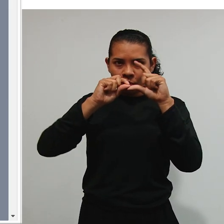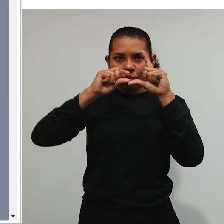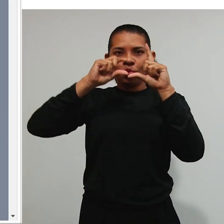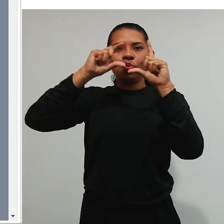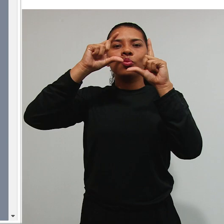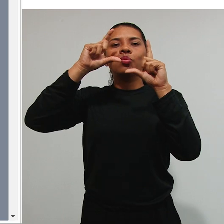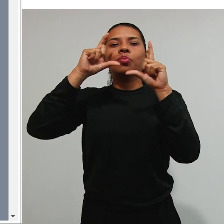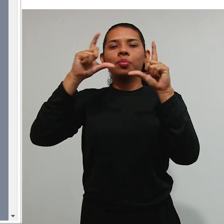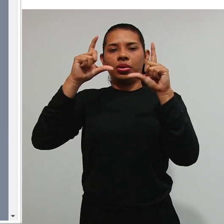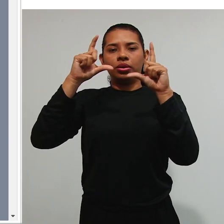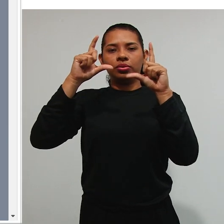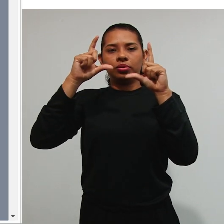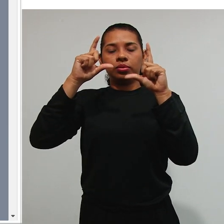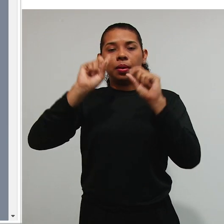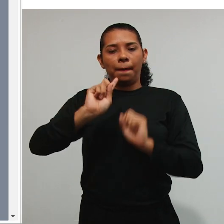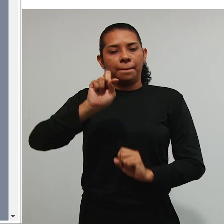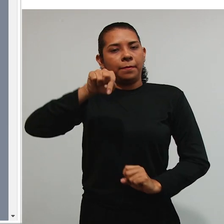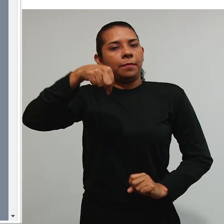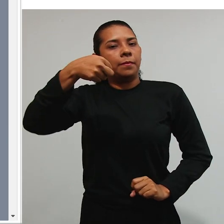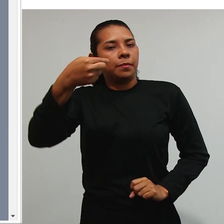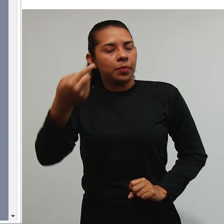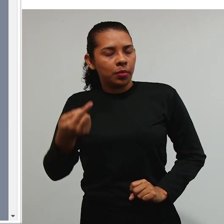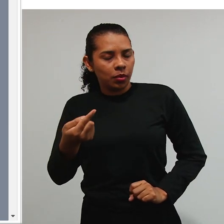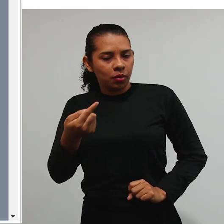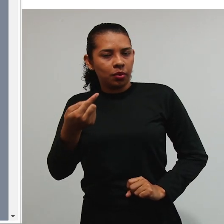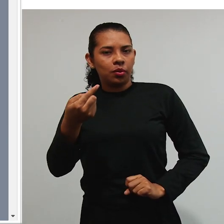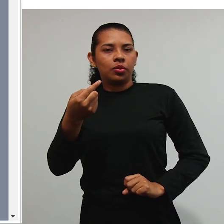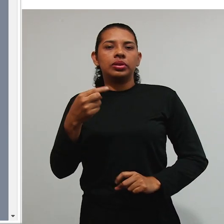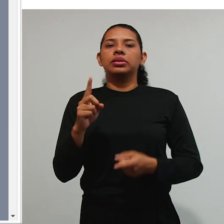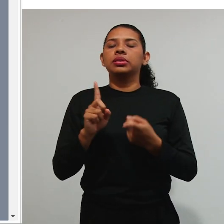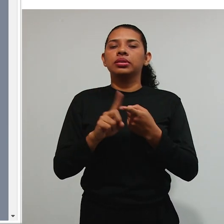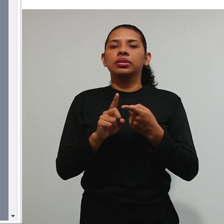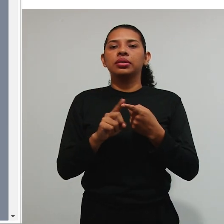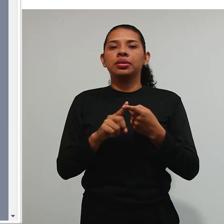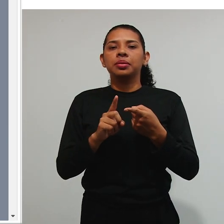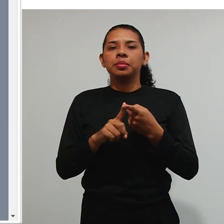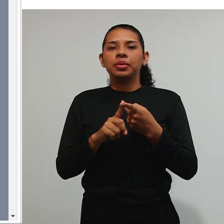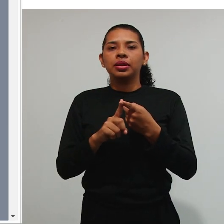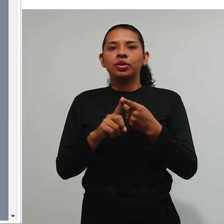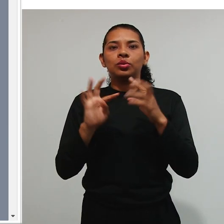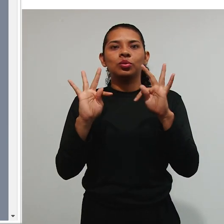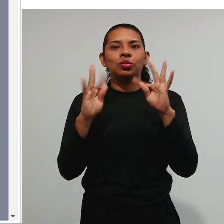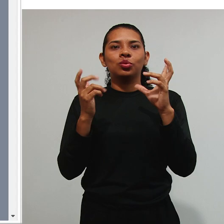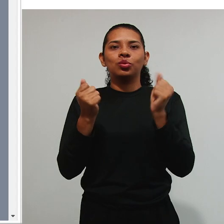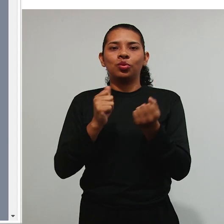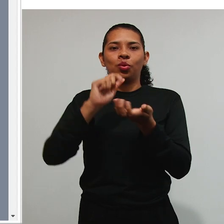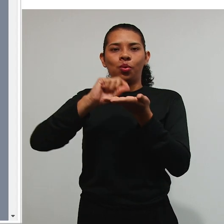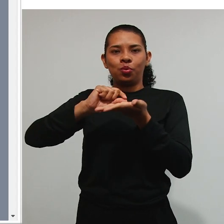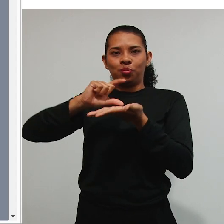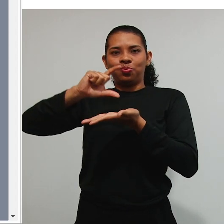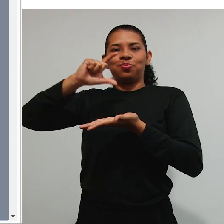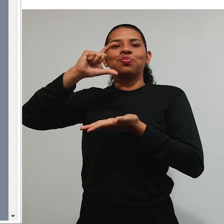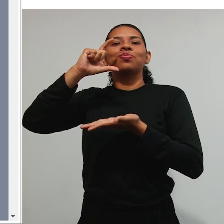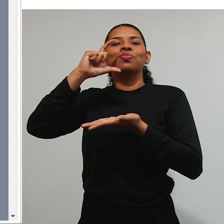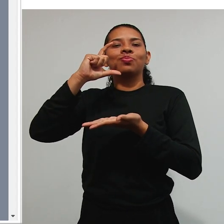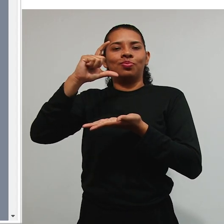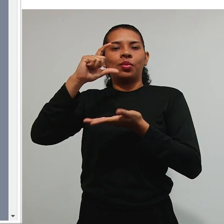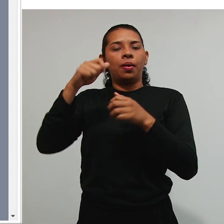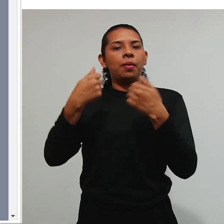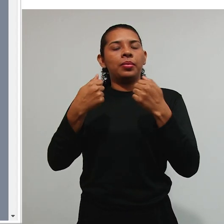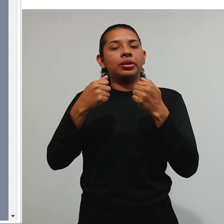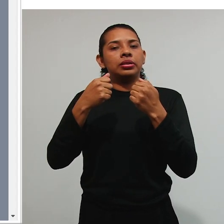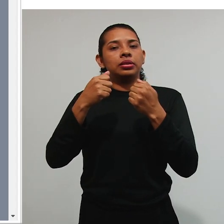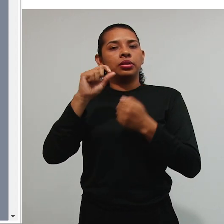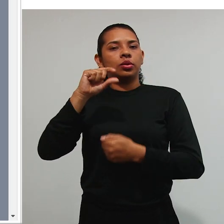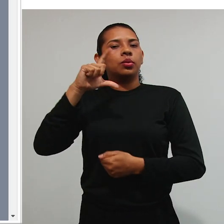primeira divisão, que a gente chama de seção primária, ele vai ser todo em maiúscula, mas o tamanho vai ser